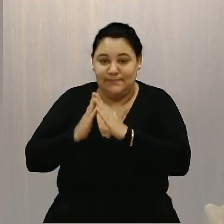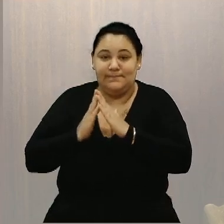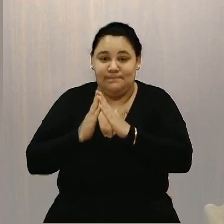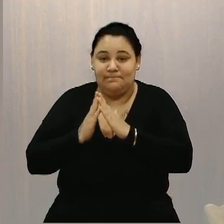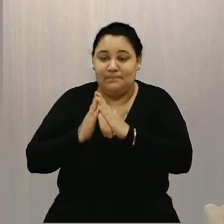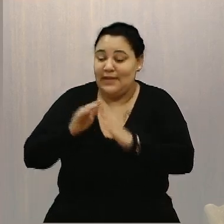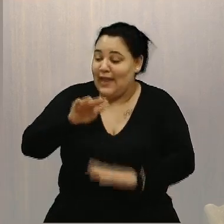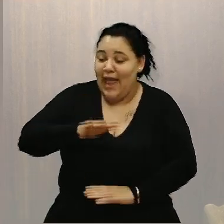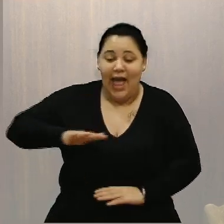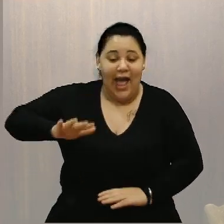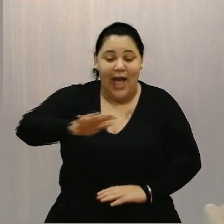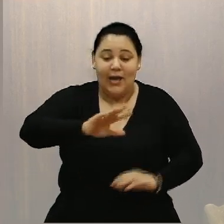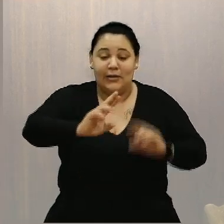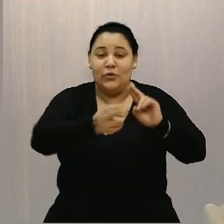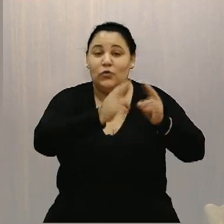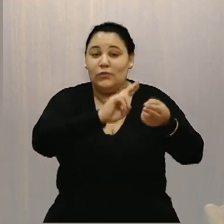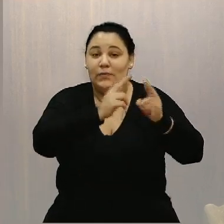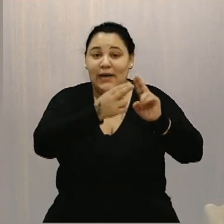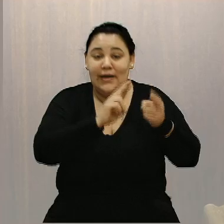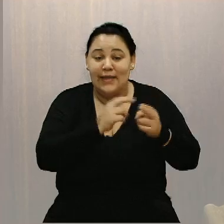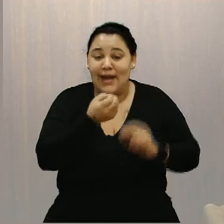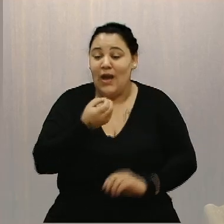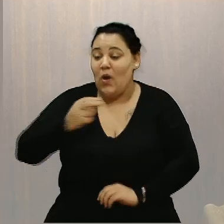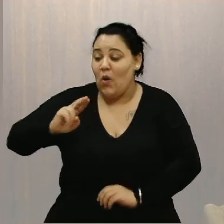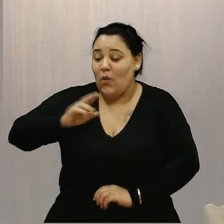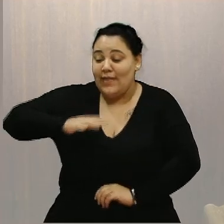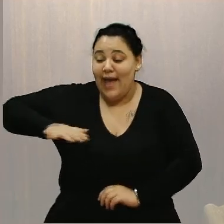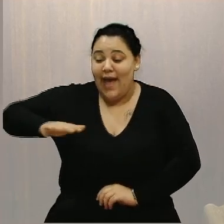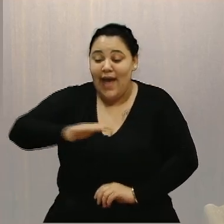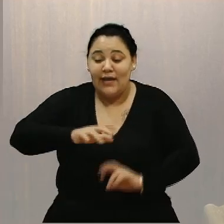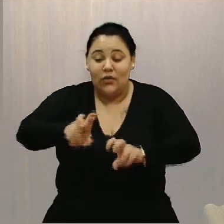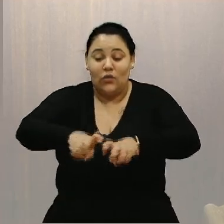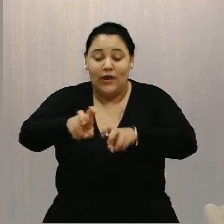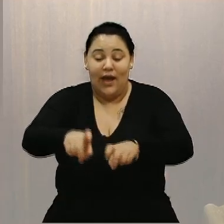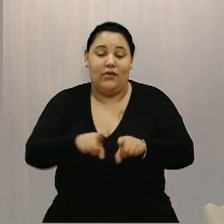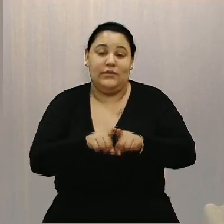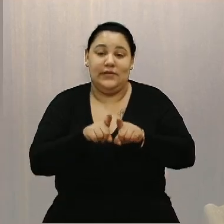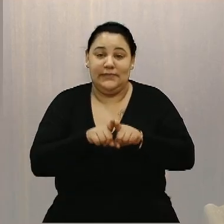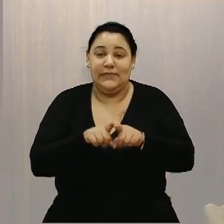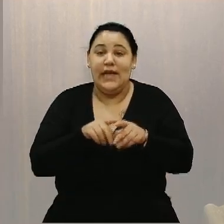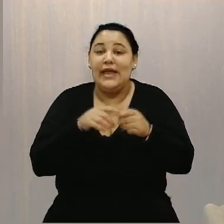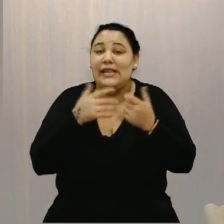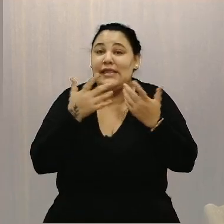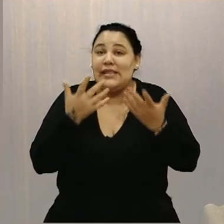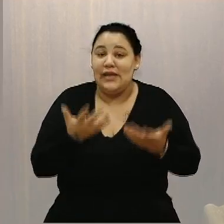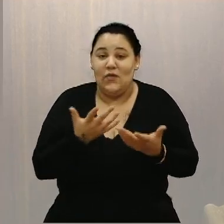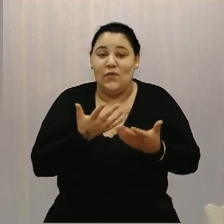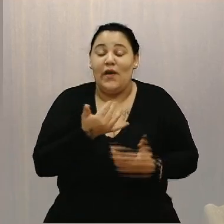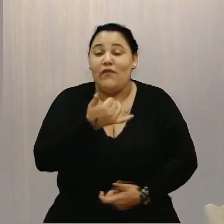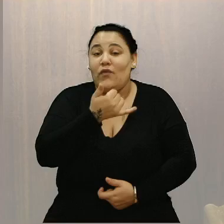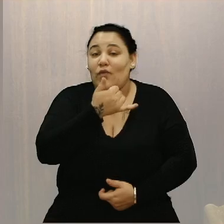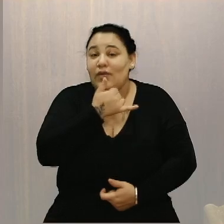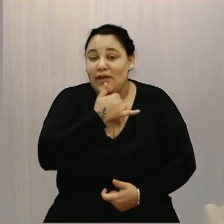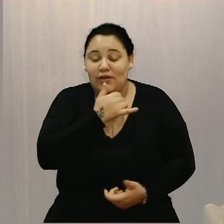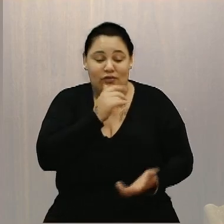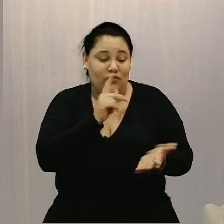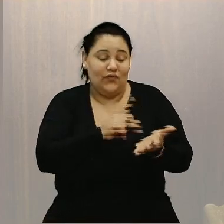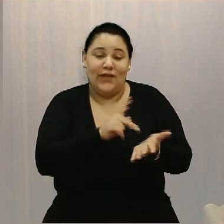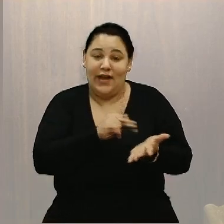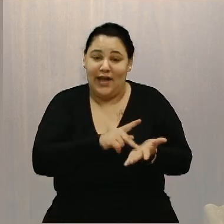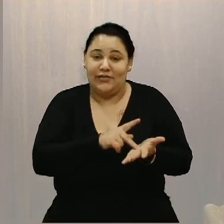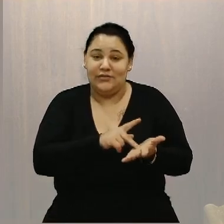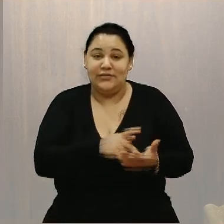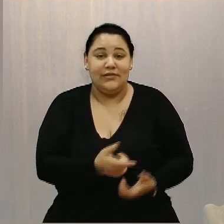na área urbana ou seja na área rural. Então, me entristece ter visto que ninguém do